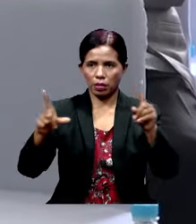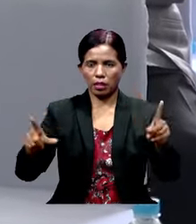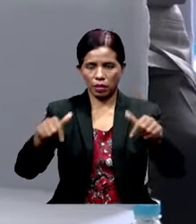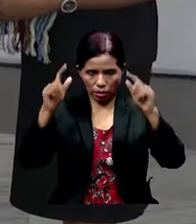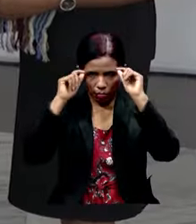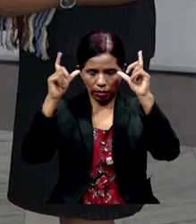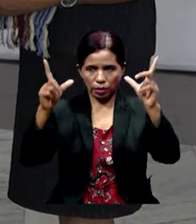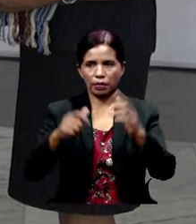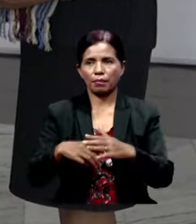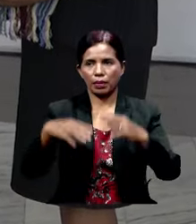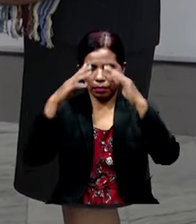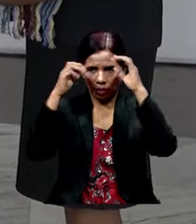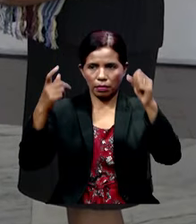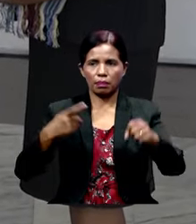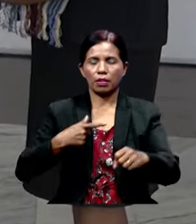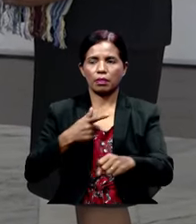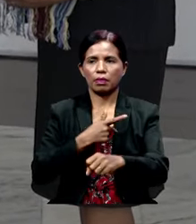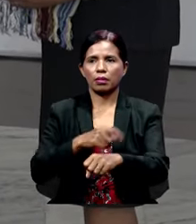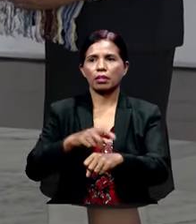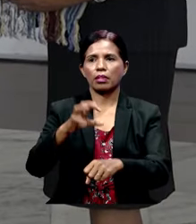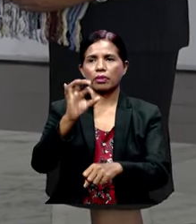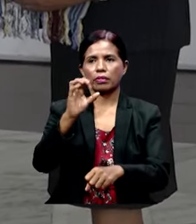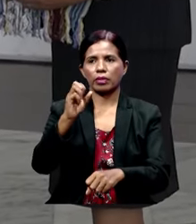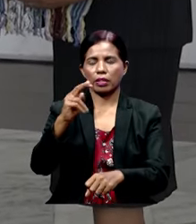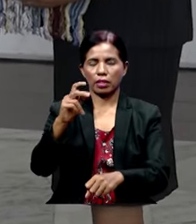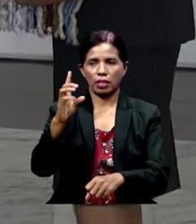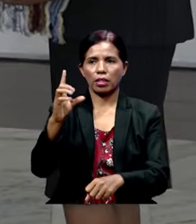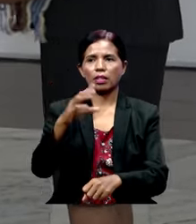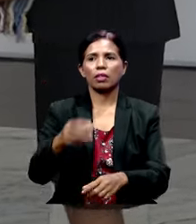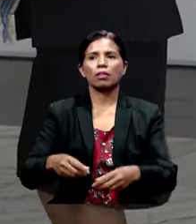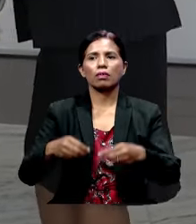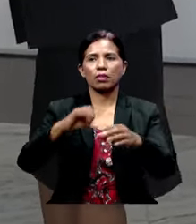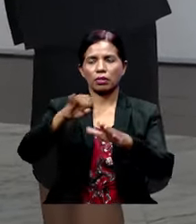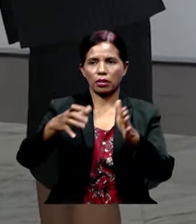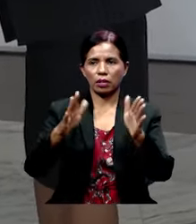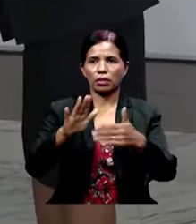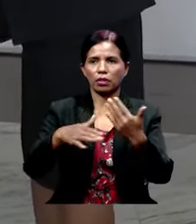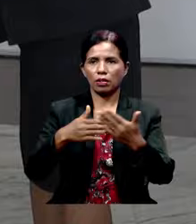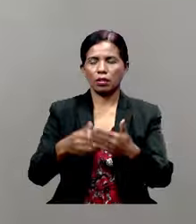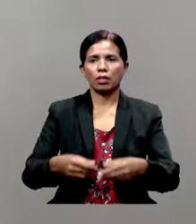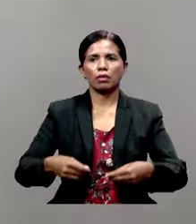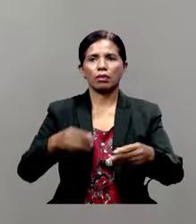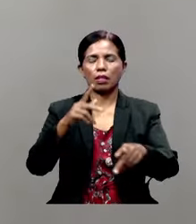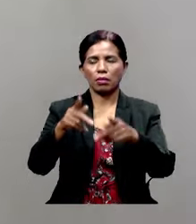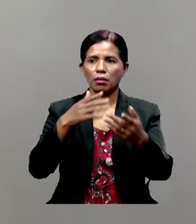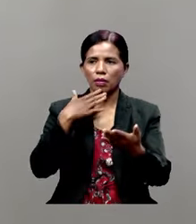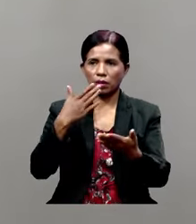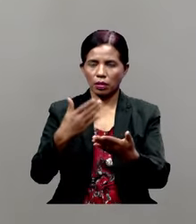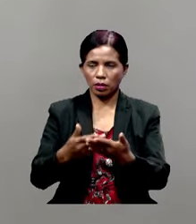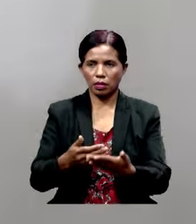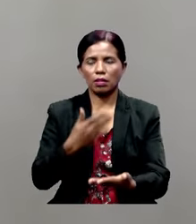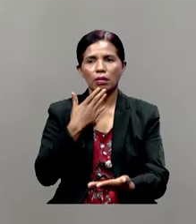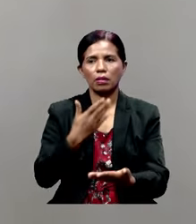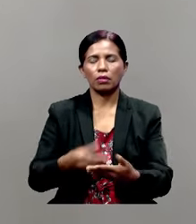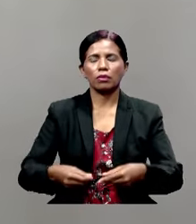Leste. Presidente Parlamentul Național Fernanda Lai Hateten, premiul ne atu motiva mos jurnalista sira, hodi sai ema nebe critico, no ativo, anu ne